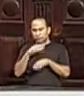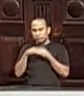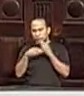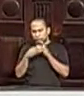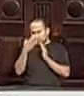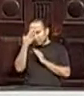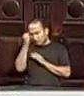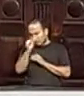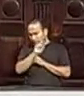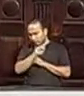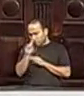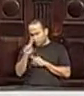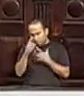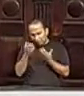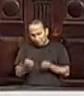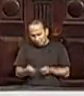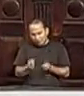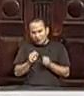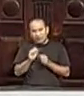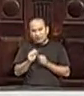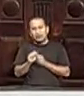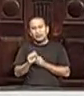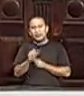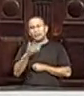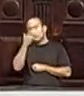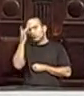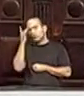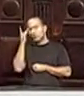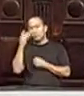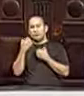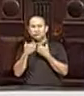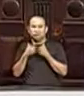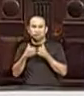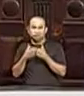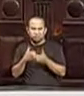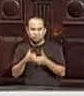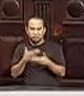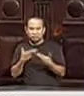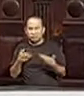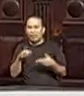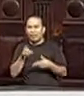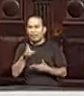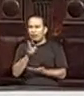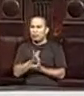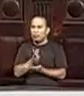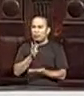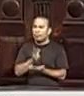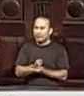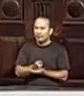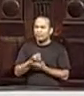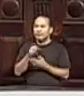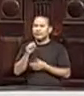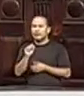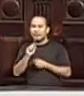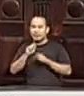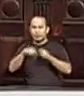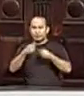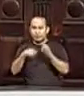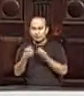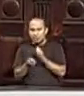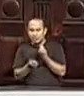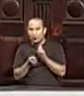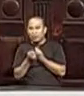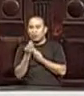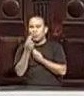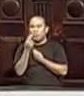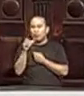que não é razoável que quem presta o serviço de transporte é o mesmo que controla e administra o bilhete único. Isso